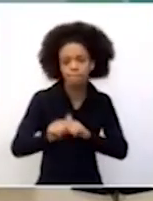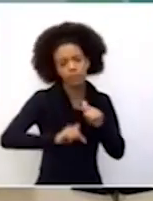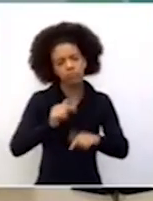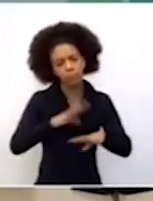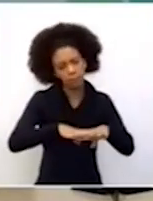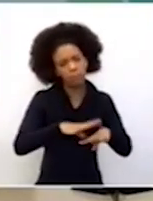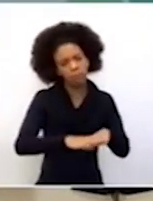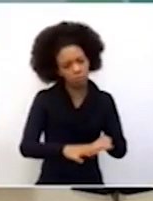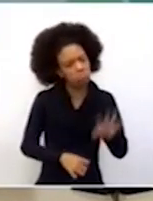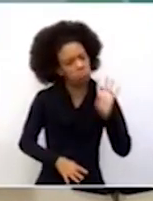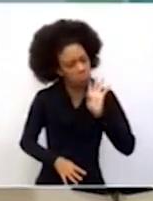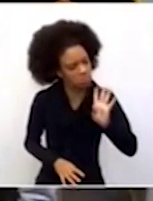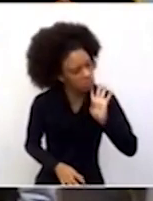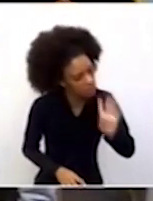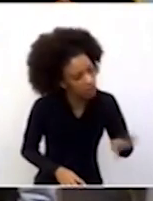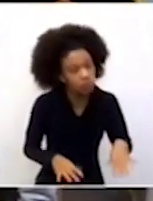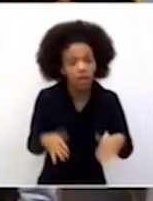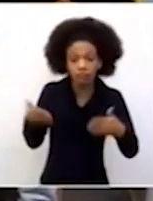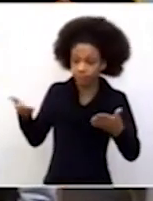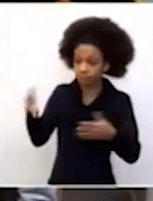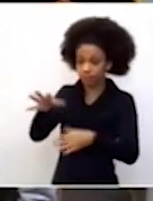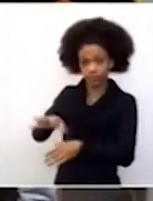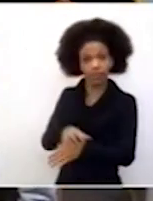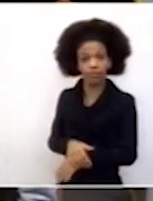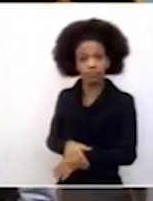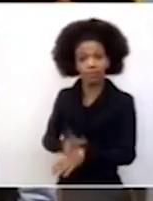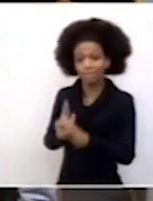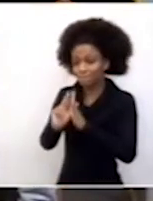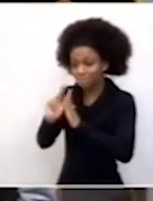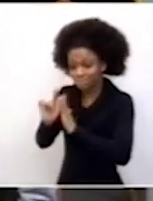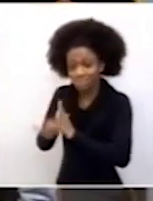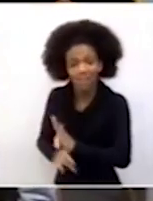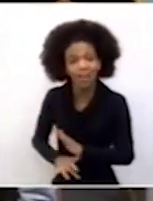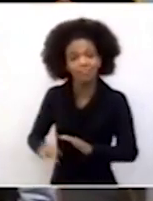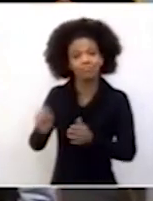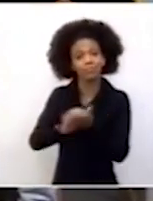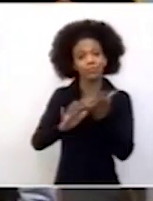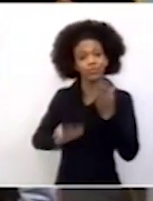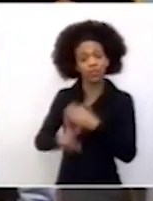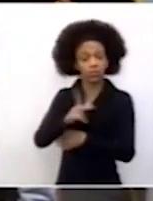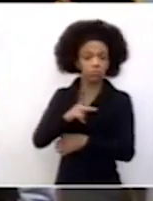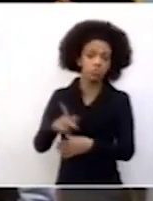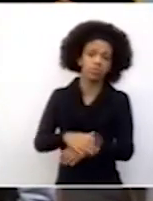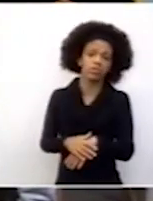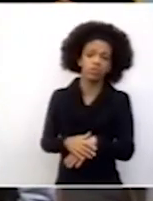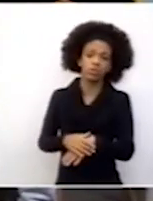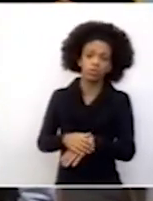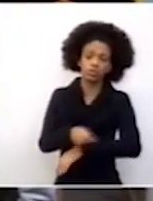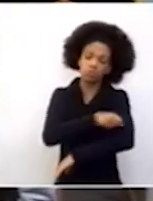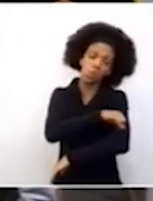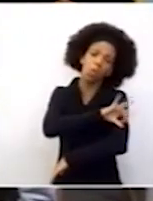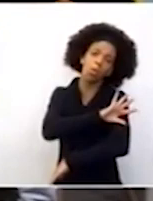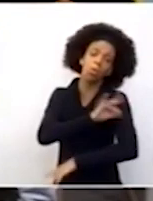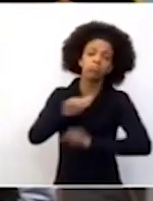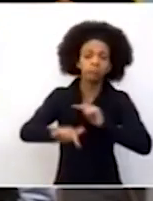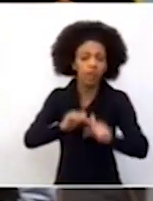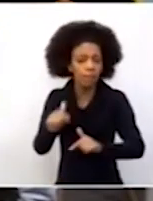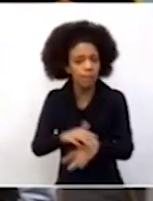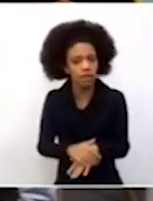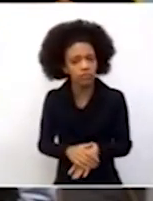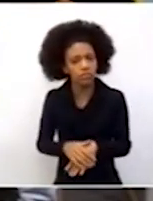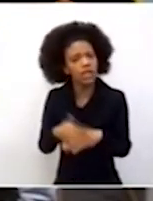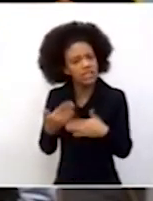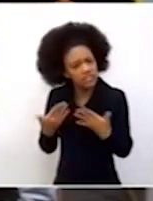essa ideia. Então, e tá vendo, ó, quantos elementos e quantas atividades os professores dos anos iniciais, eles trabalham. Então